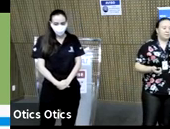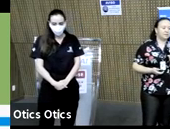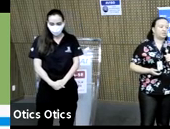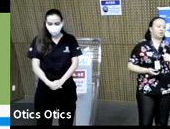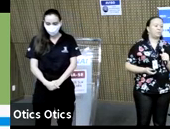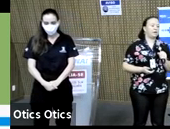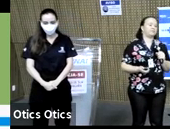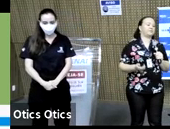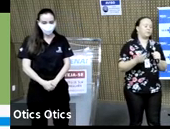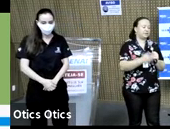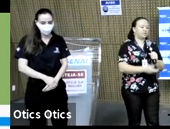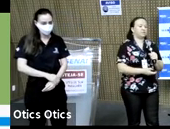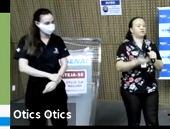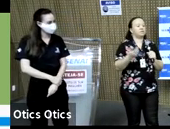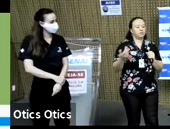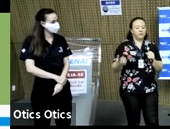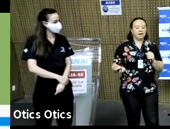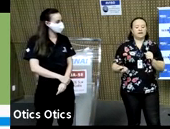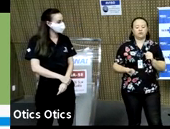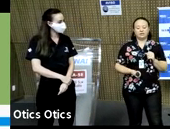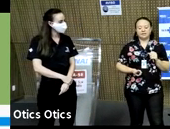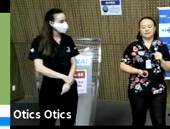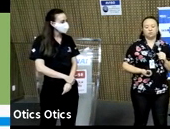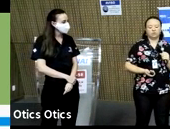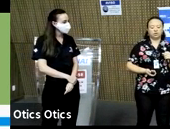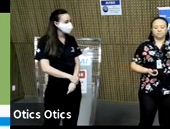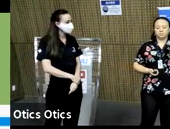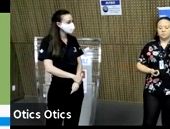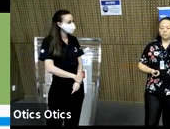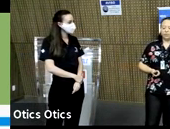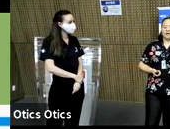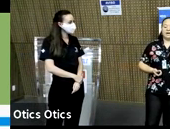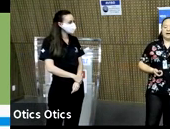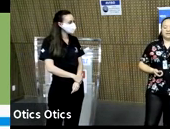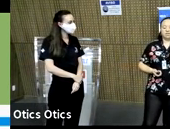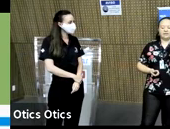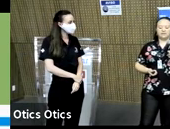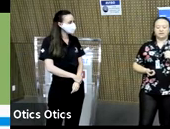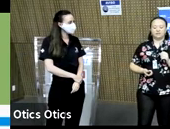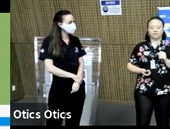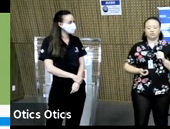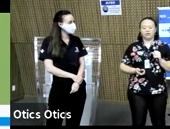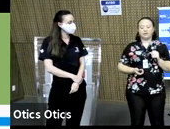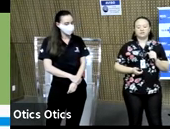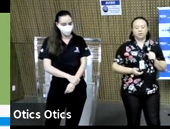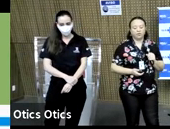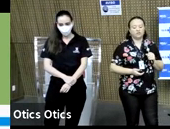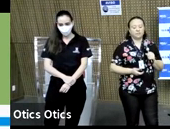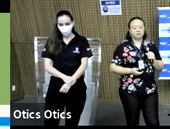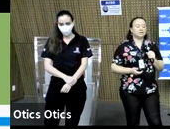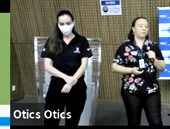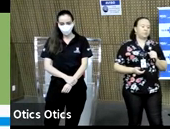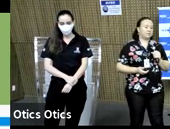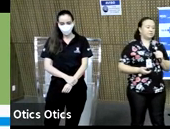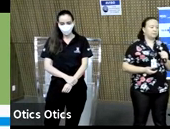facilita bastante a comunicação entre a gestante e a unidade de saúde. As atividades a serem desenvolvidas é o